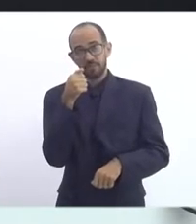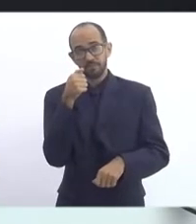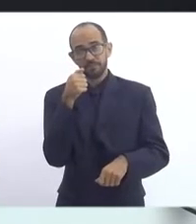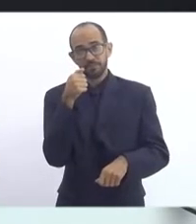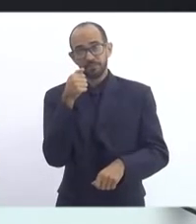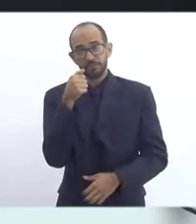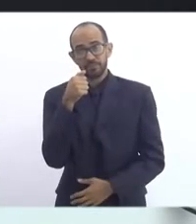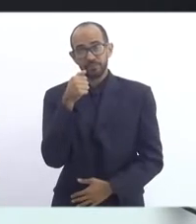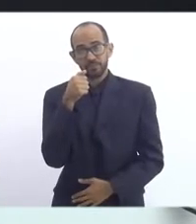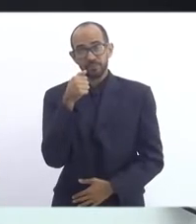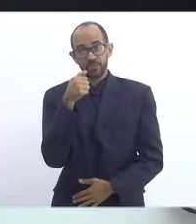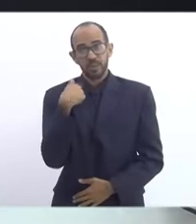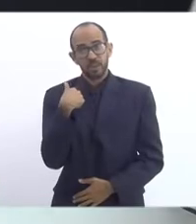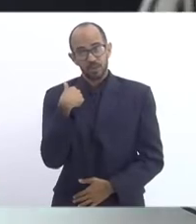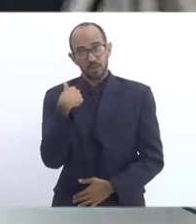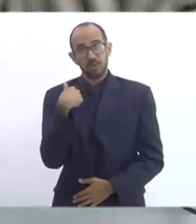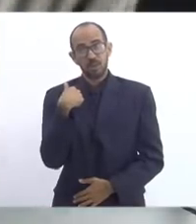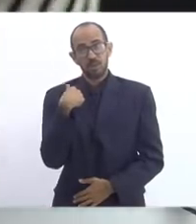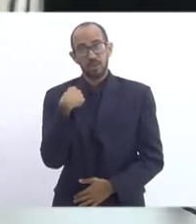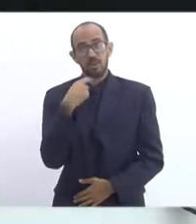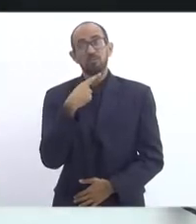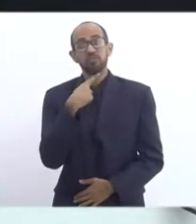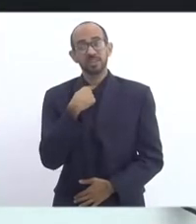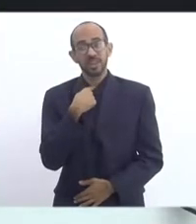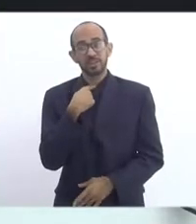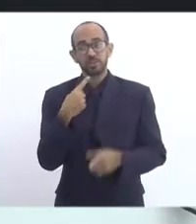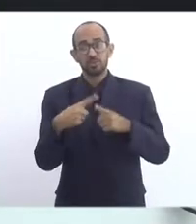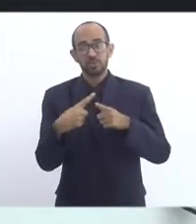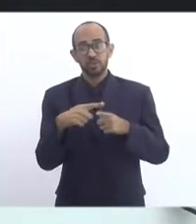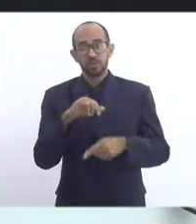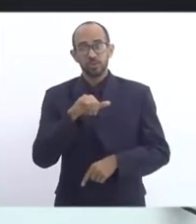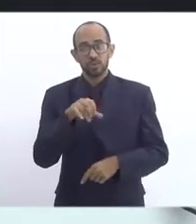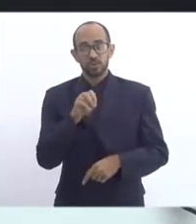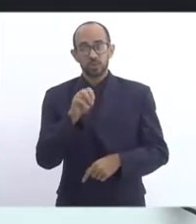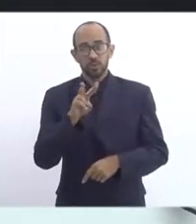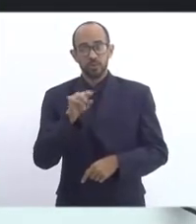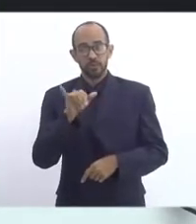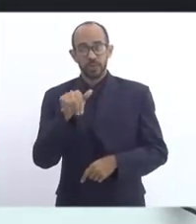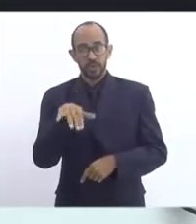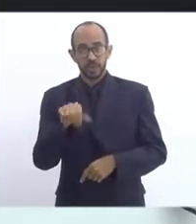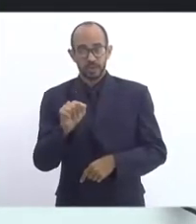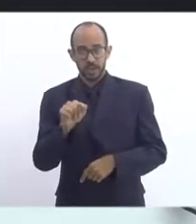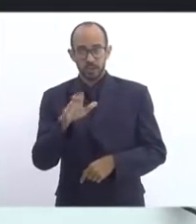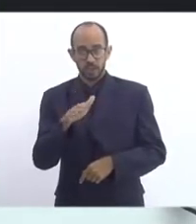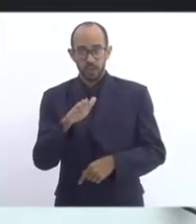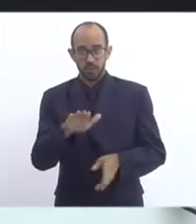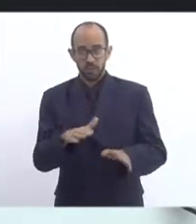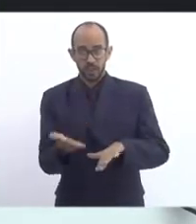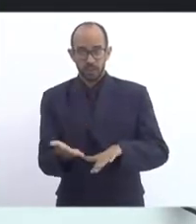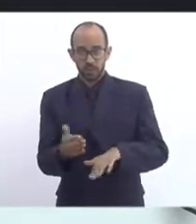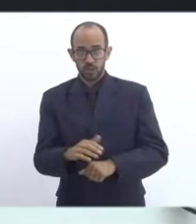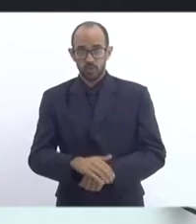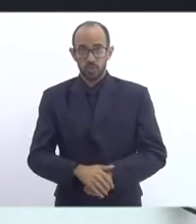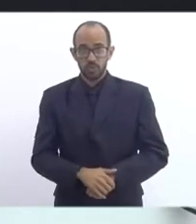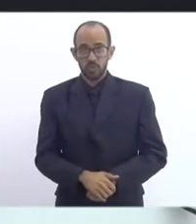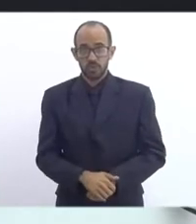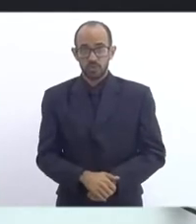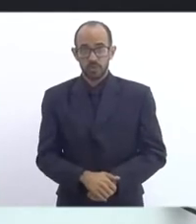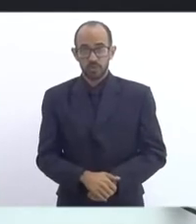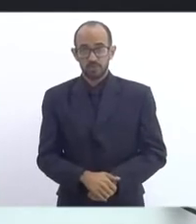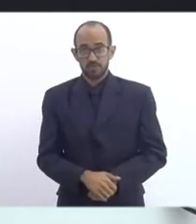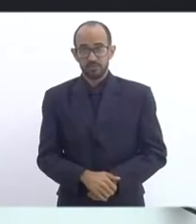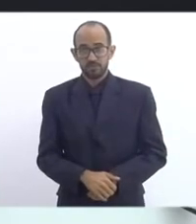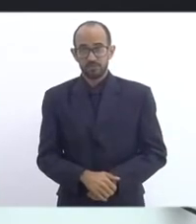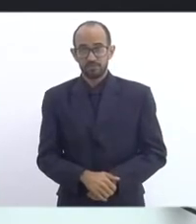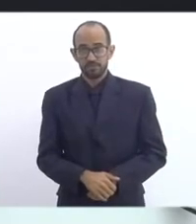Então, eu estava com a maior boa vontade, porque o deputado Juliana já faleceu. Né? Então, seria uma homenagem.